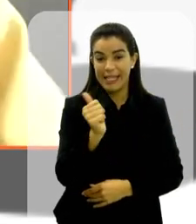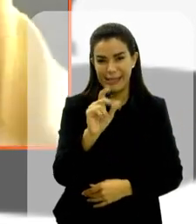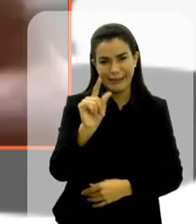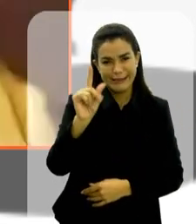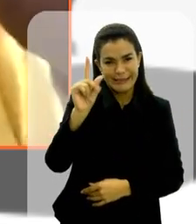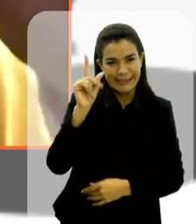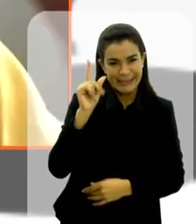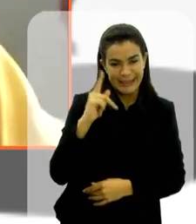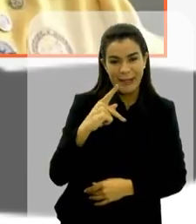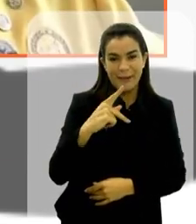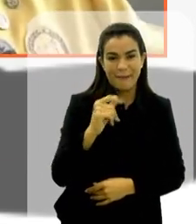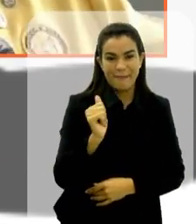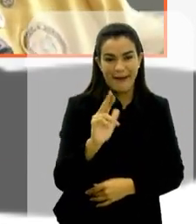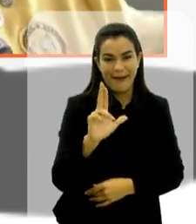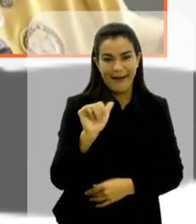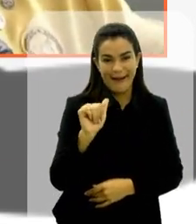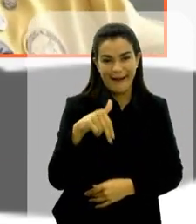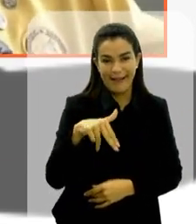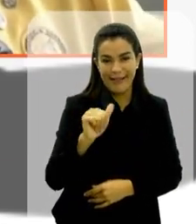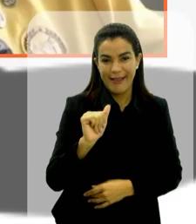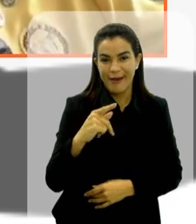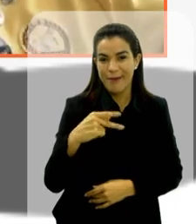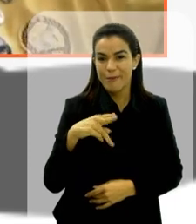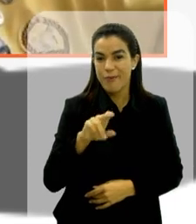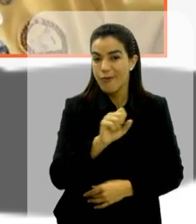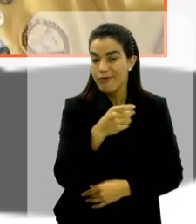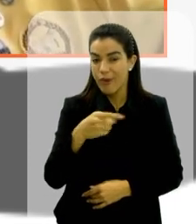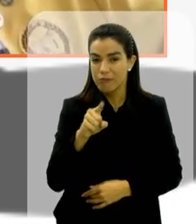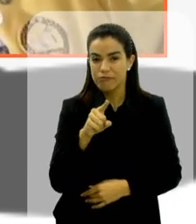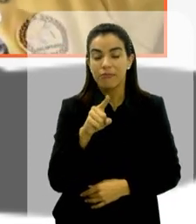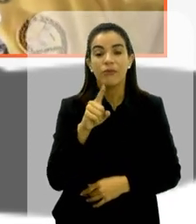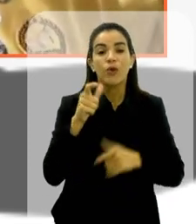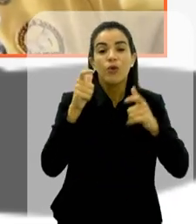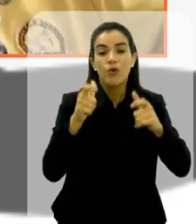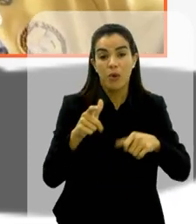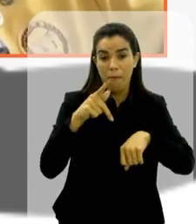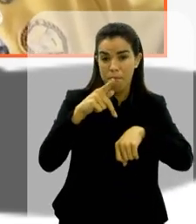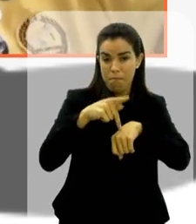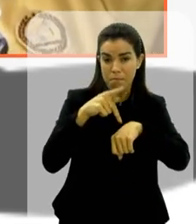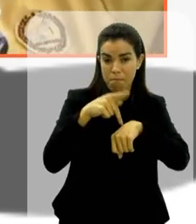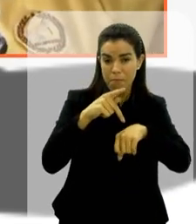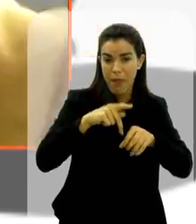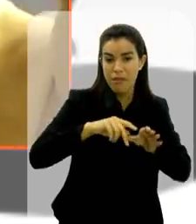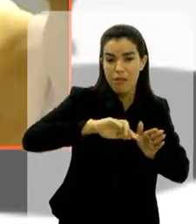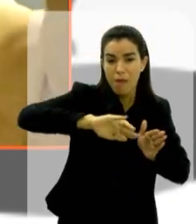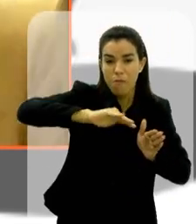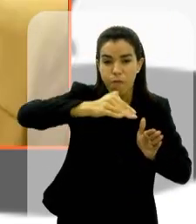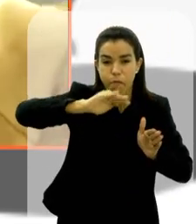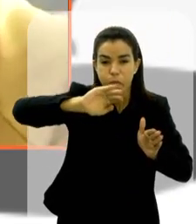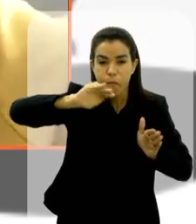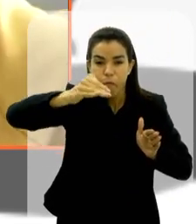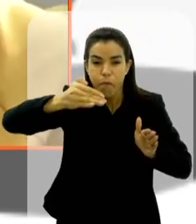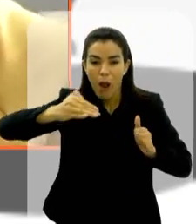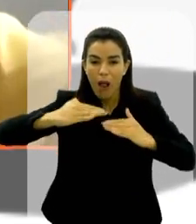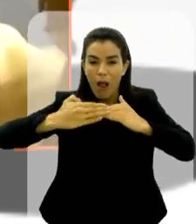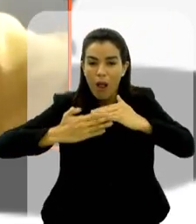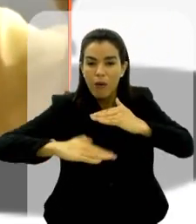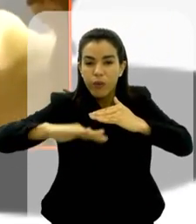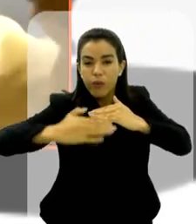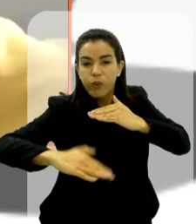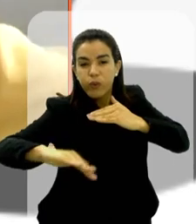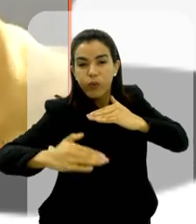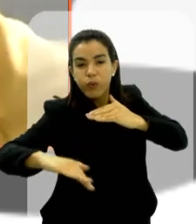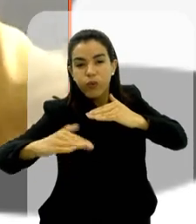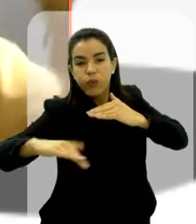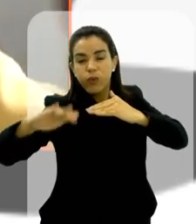estive lá e tive a oportunidade de ver. Lá na pedra, tem uma pedra de frente para o mar, está